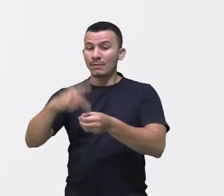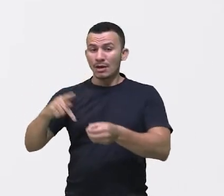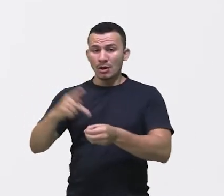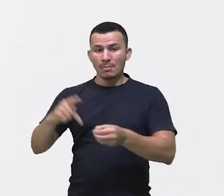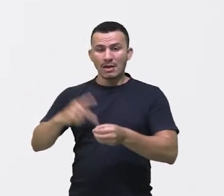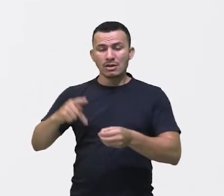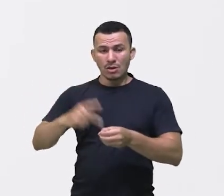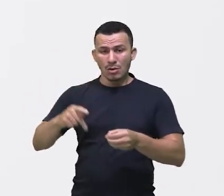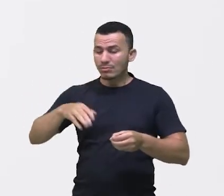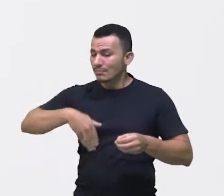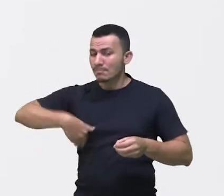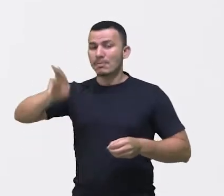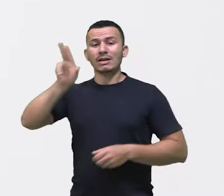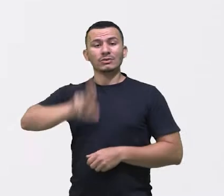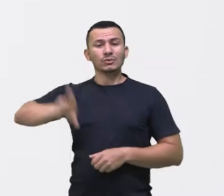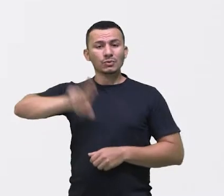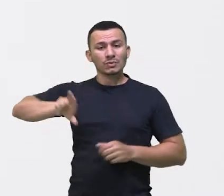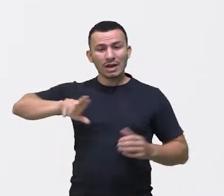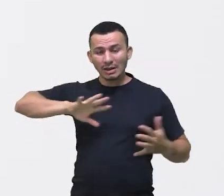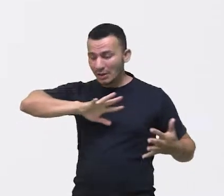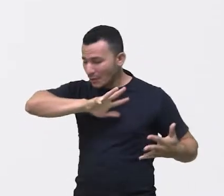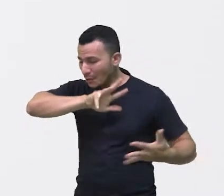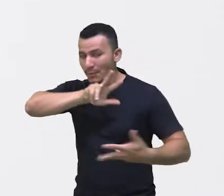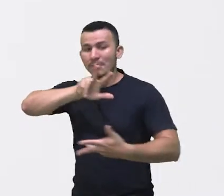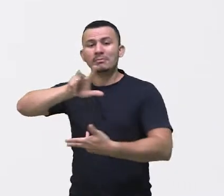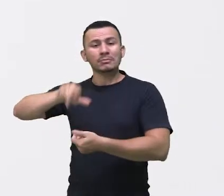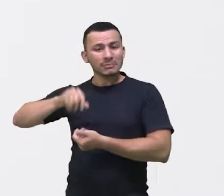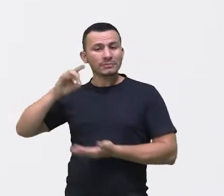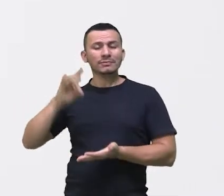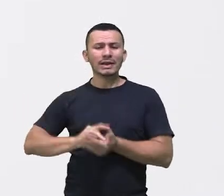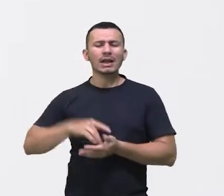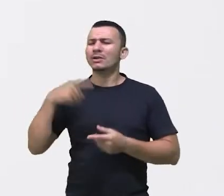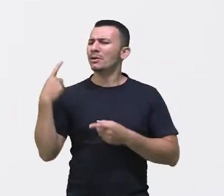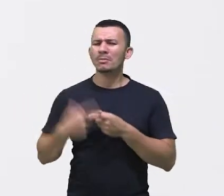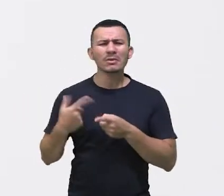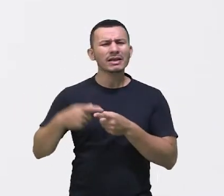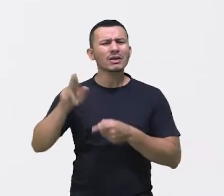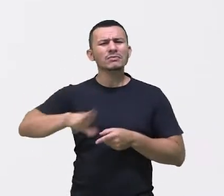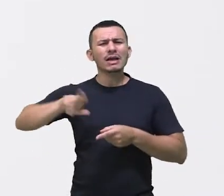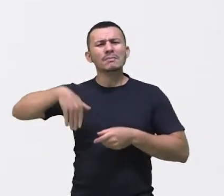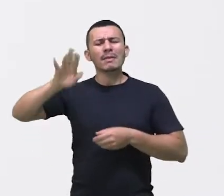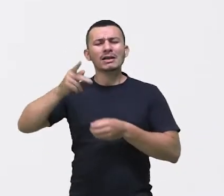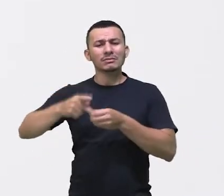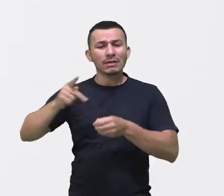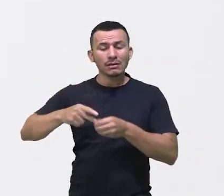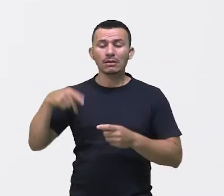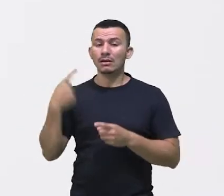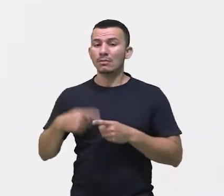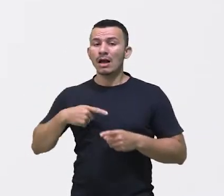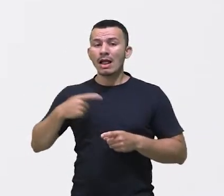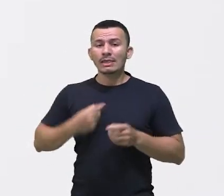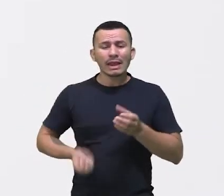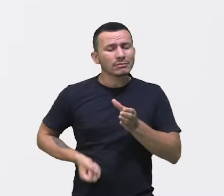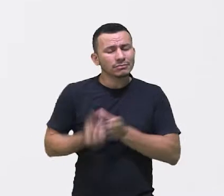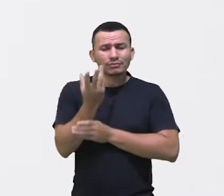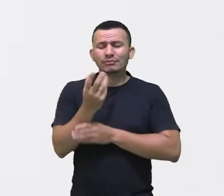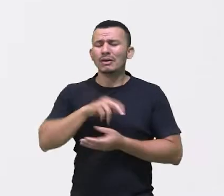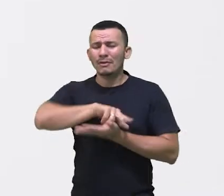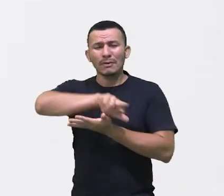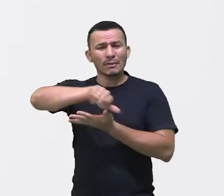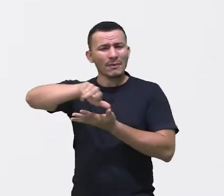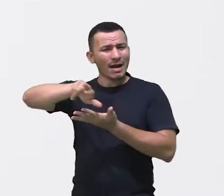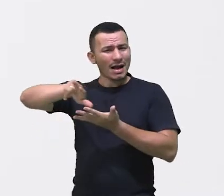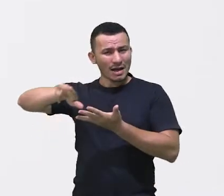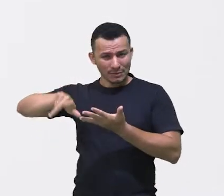petróleo, ele é a fonte mais utilizada no mundo inteiro. Por quê? Ele vai produzir diversos